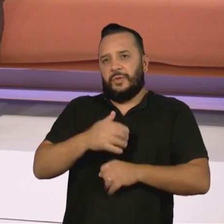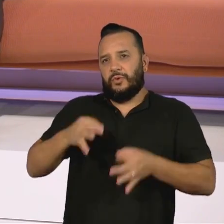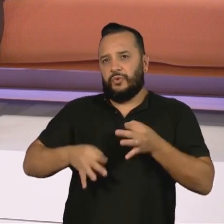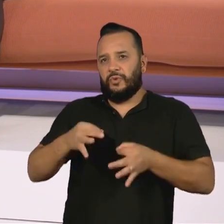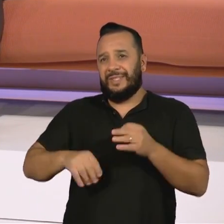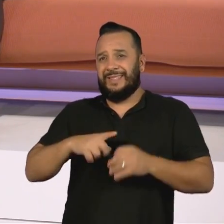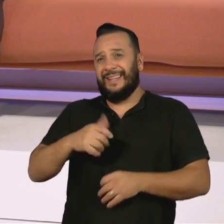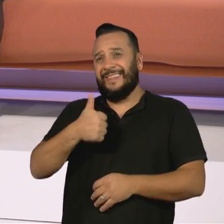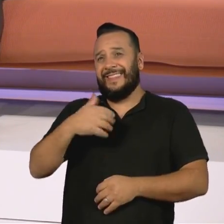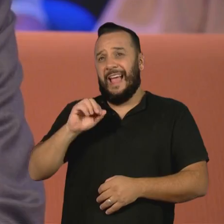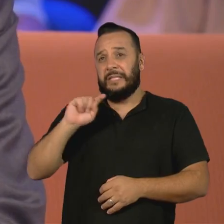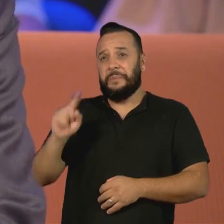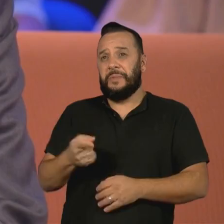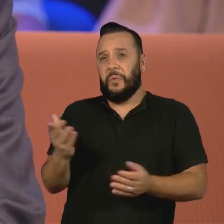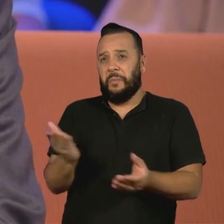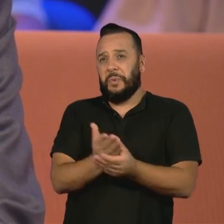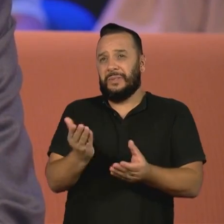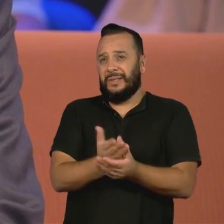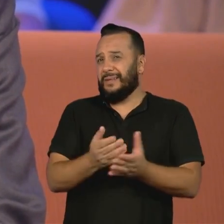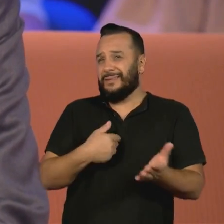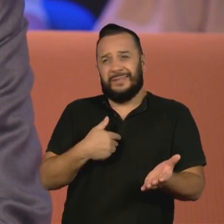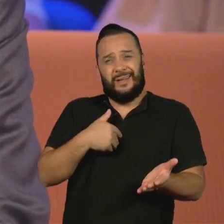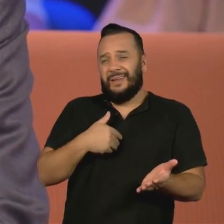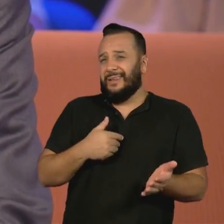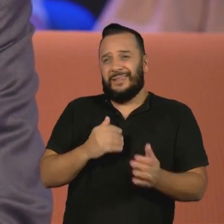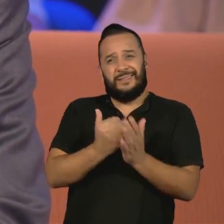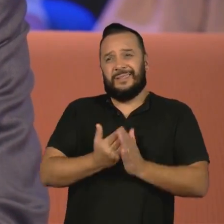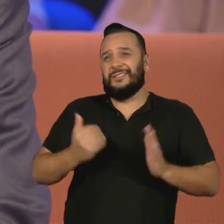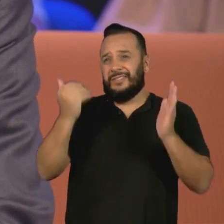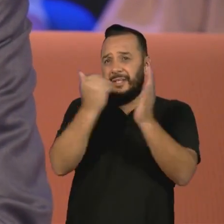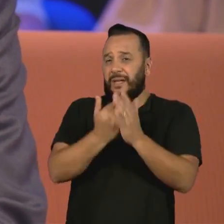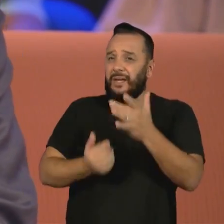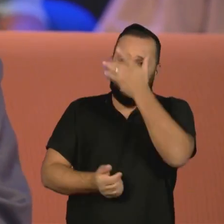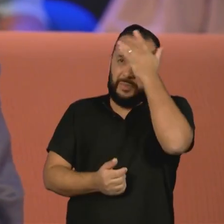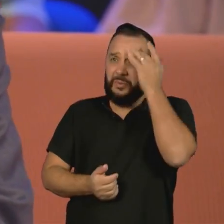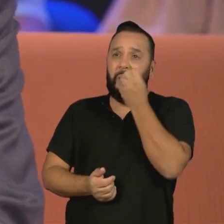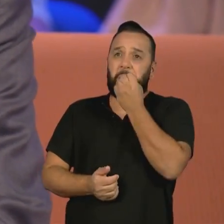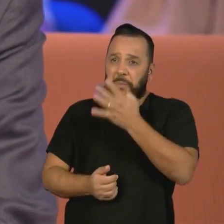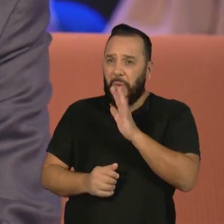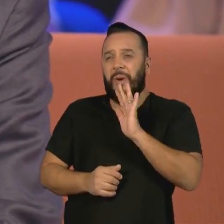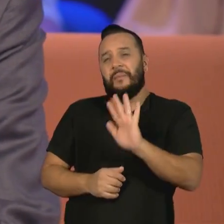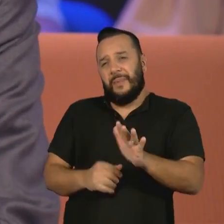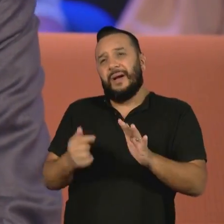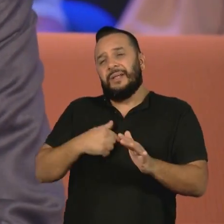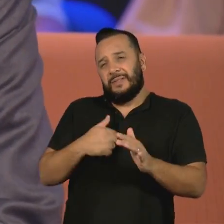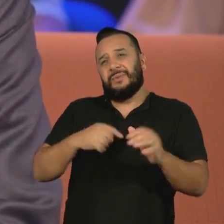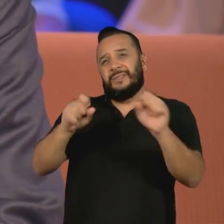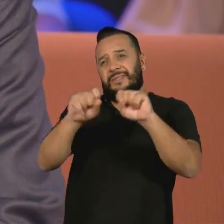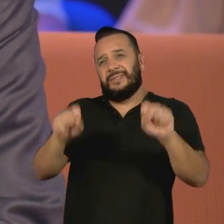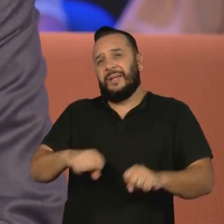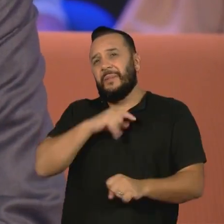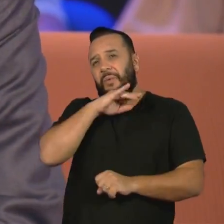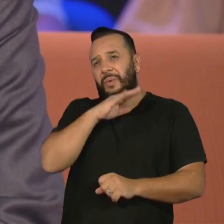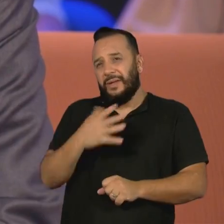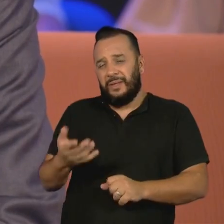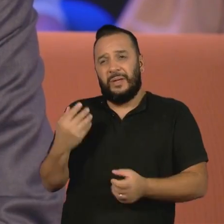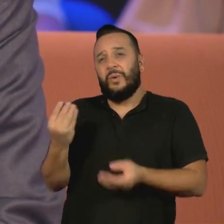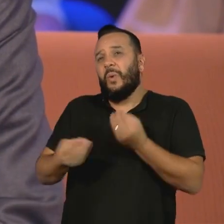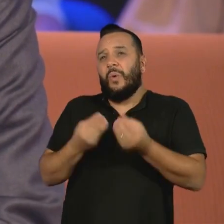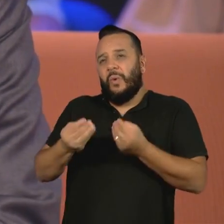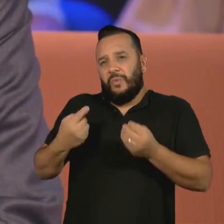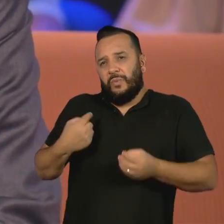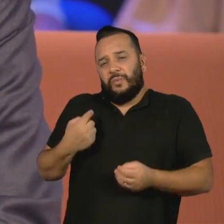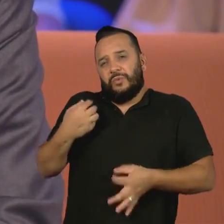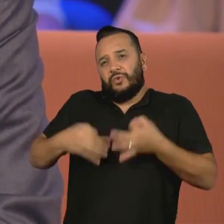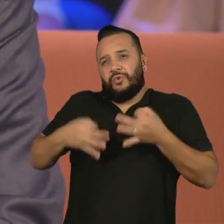número colossal. Então, o sistema, as pessoas são até boas, o sistema é desgraçado. Porque como é que um juiz pode